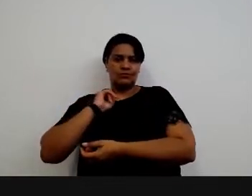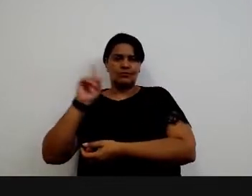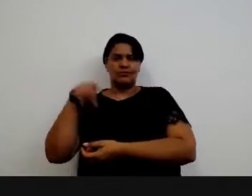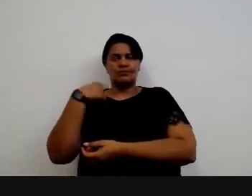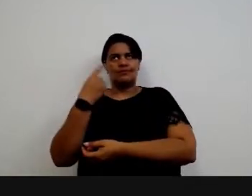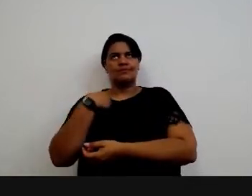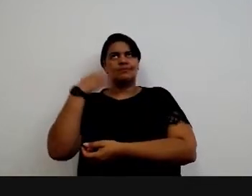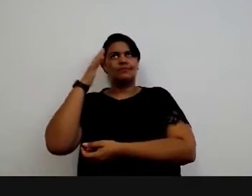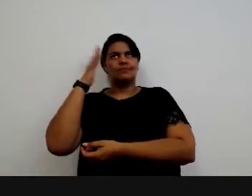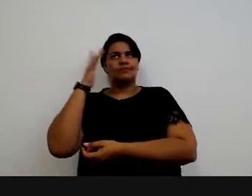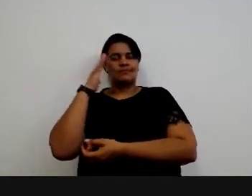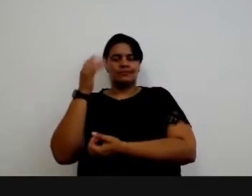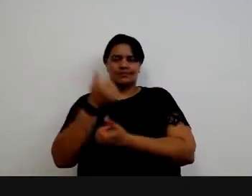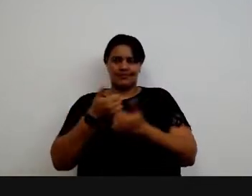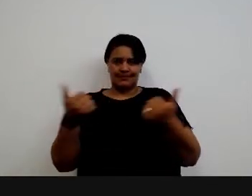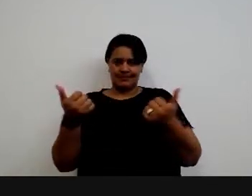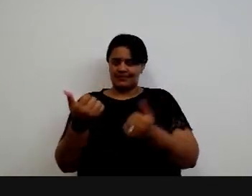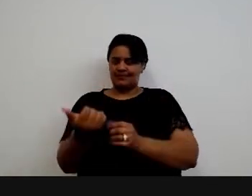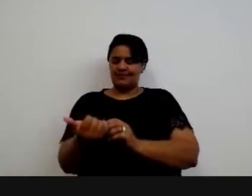gente vai falar mais sobre isso.